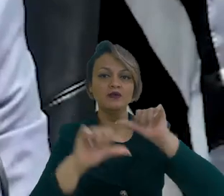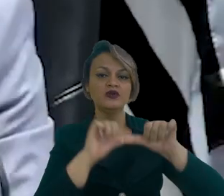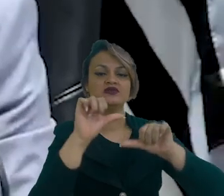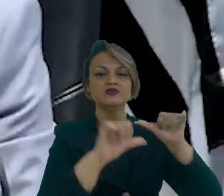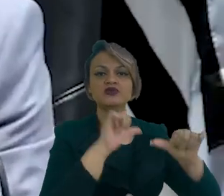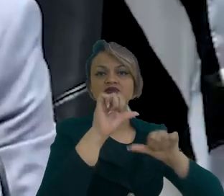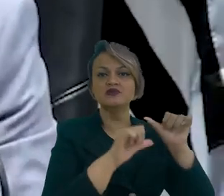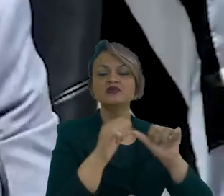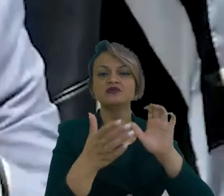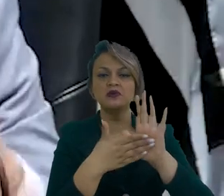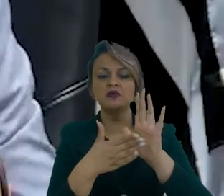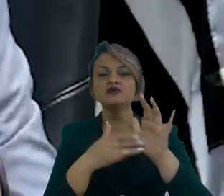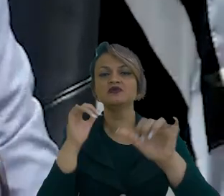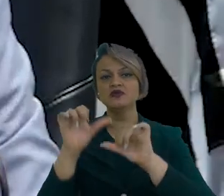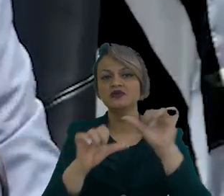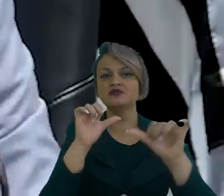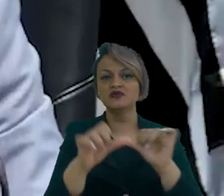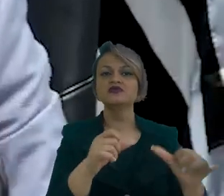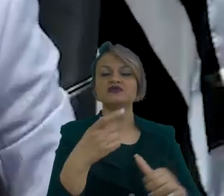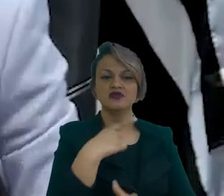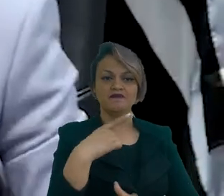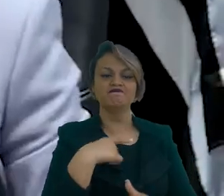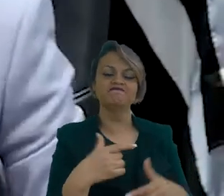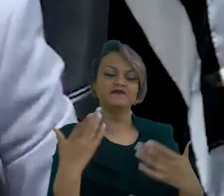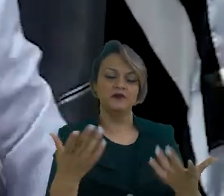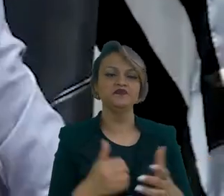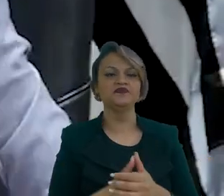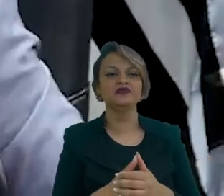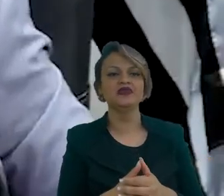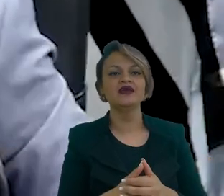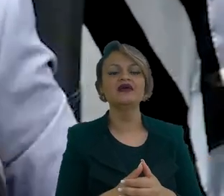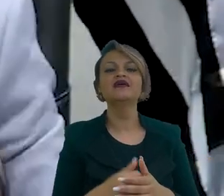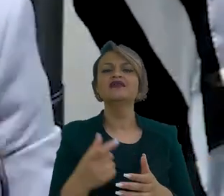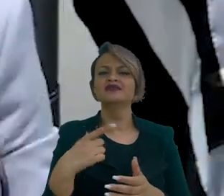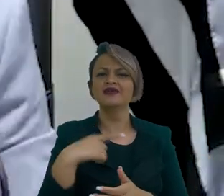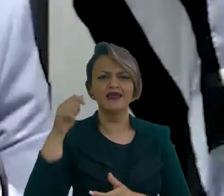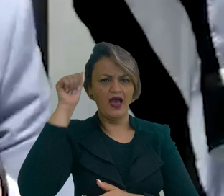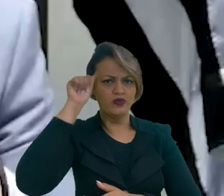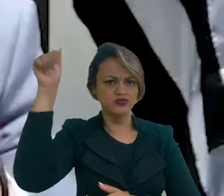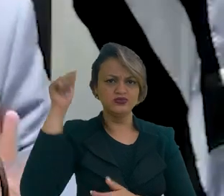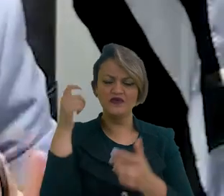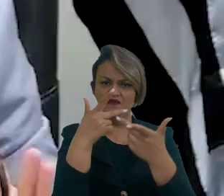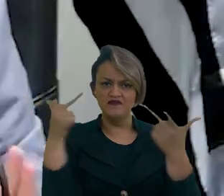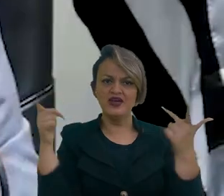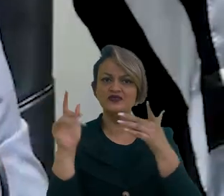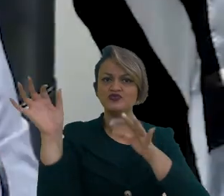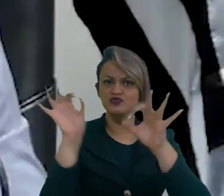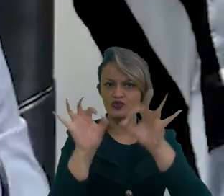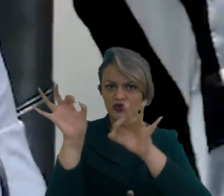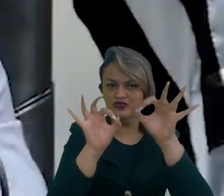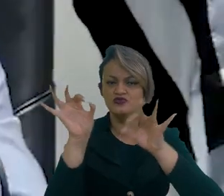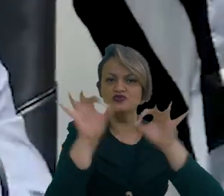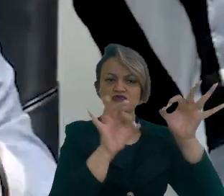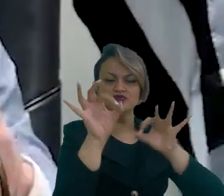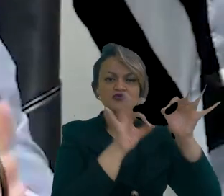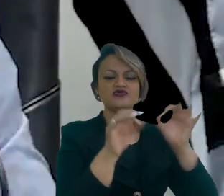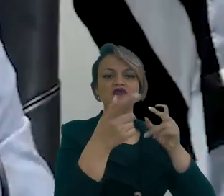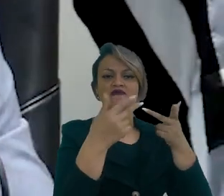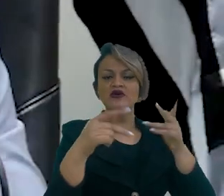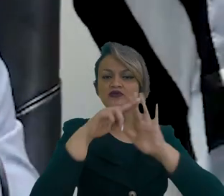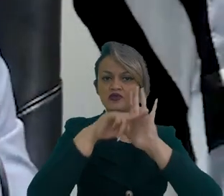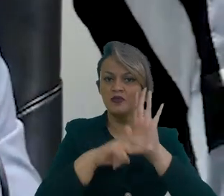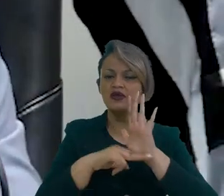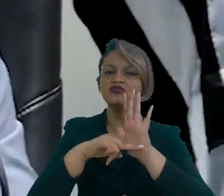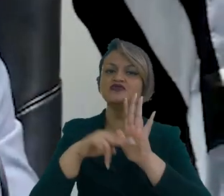por uma alteração ou propostas de alteração muito bem existem vários autores que tentaram fazer uma organização